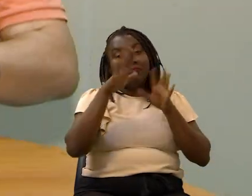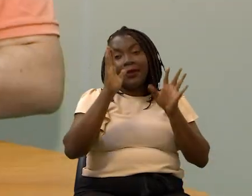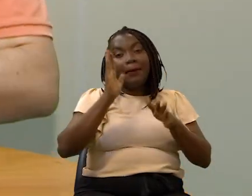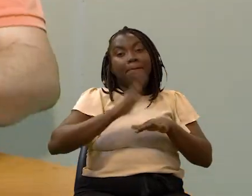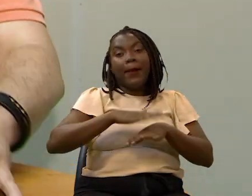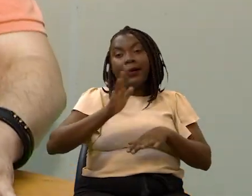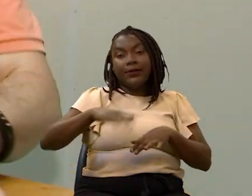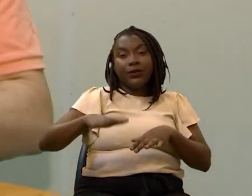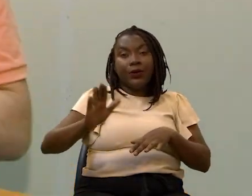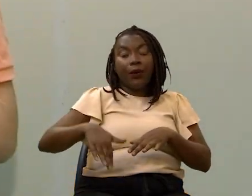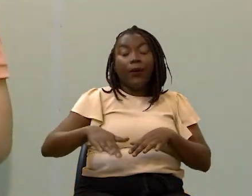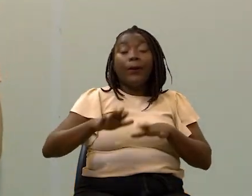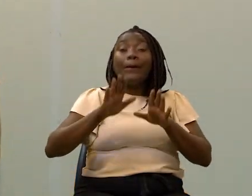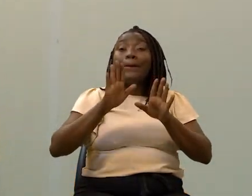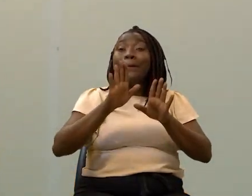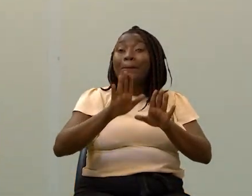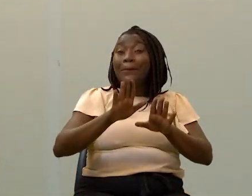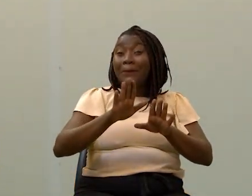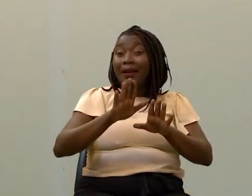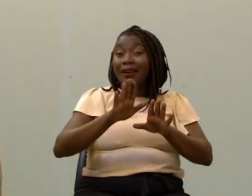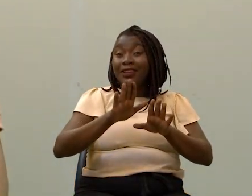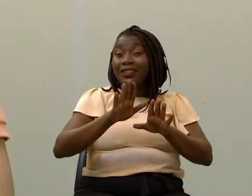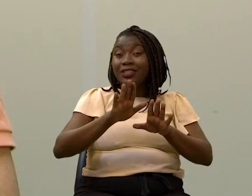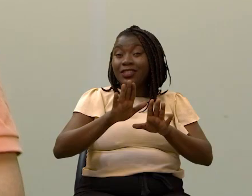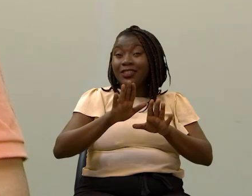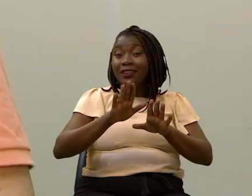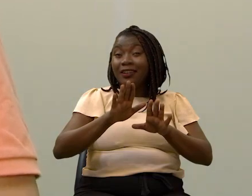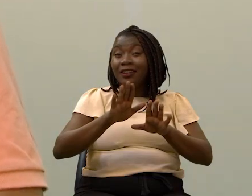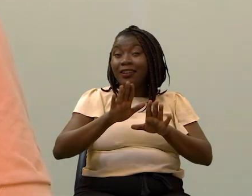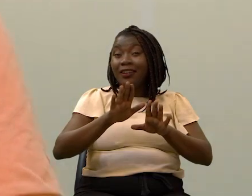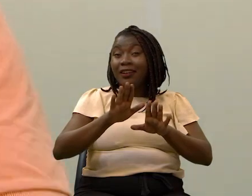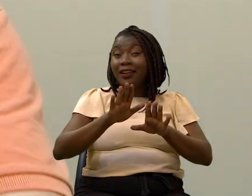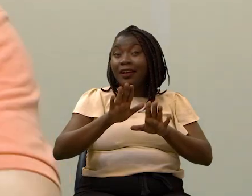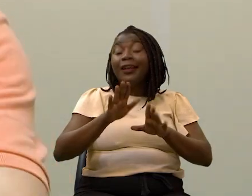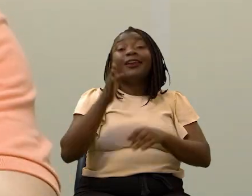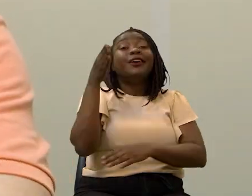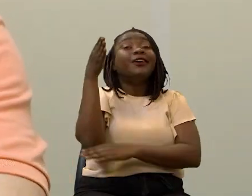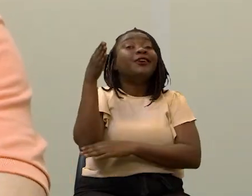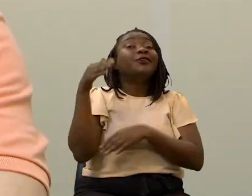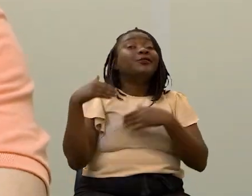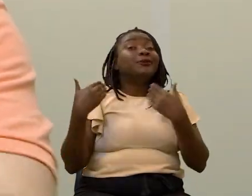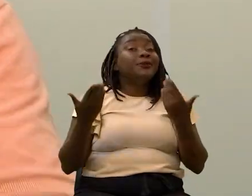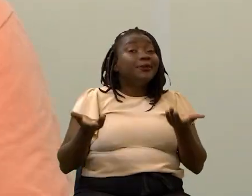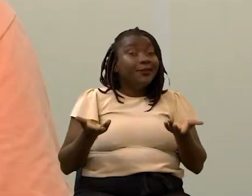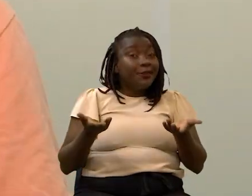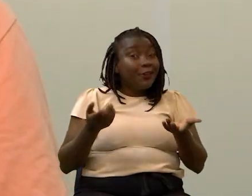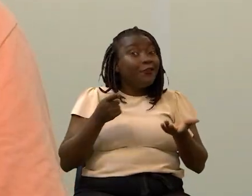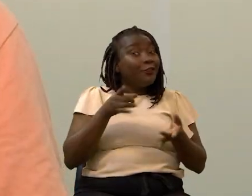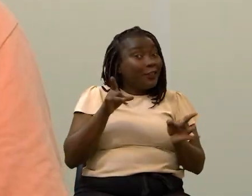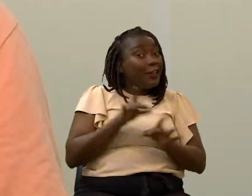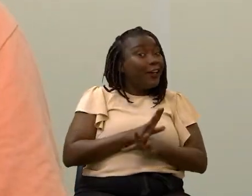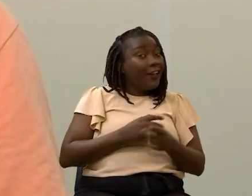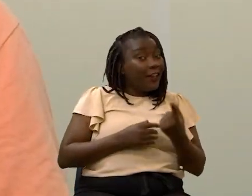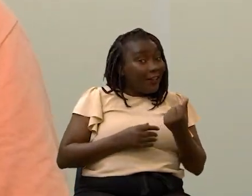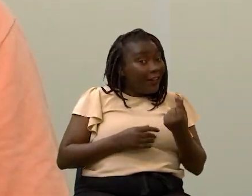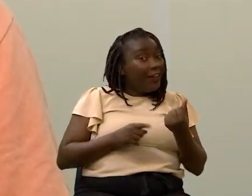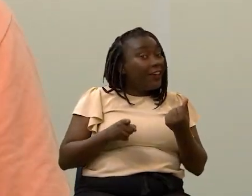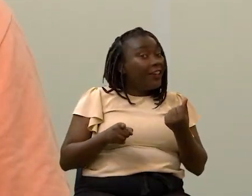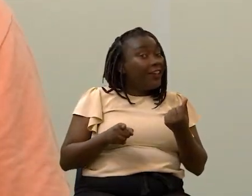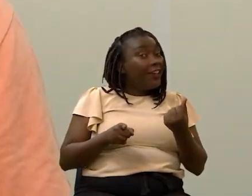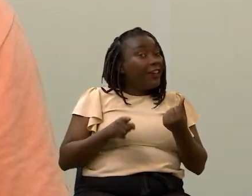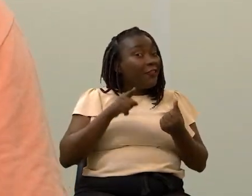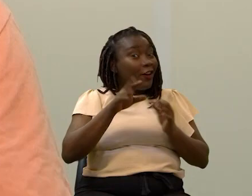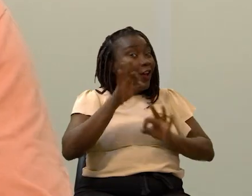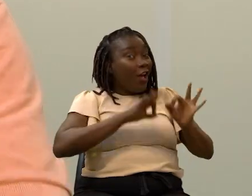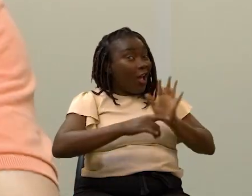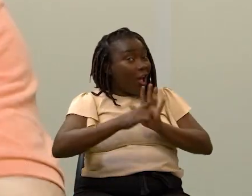avião, enfim, mais em conta. Mas e a hospedagem? Você está preparado financeiramente